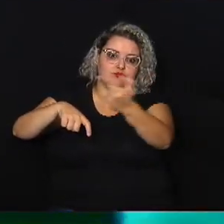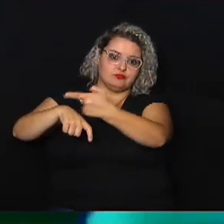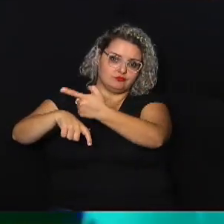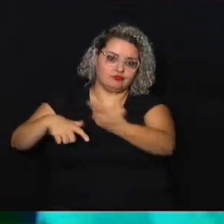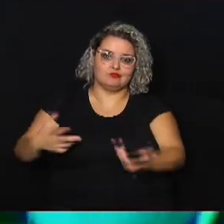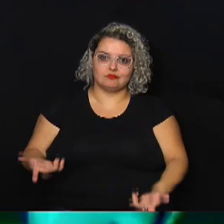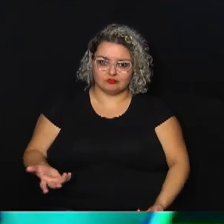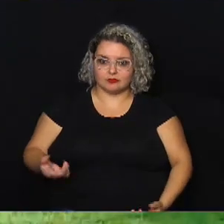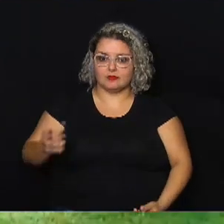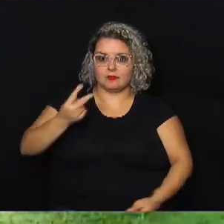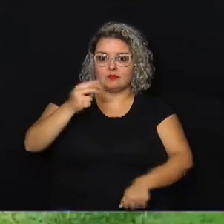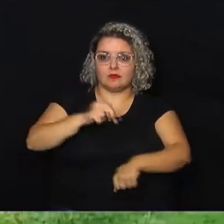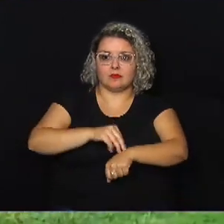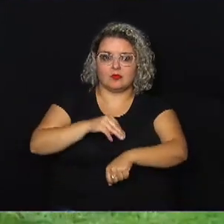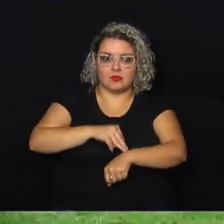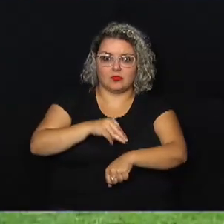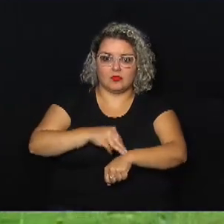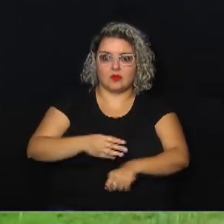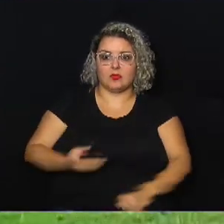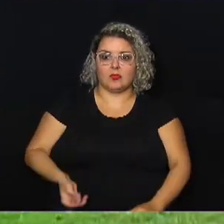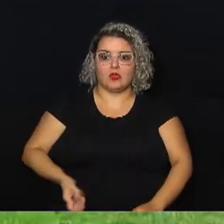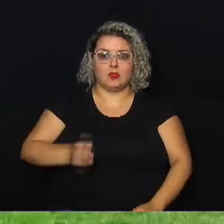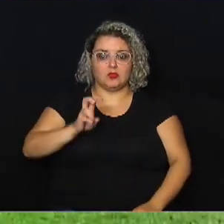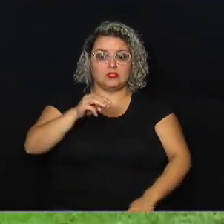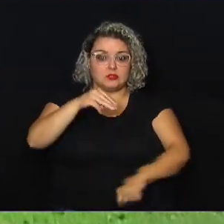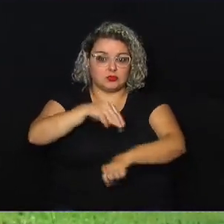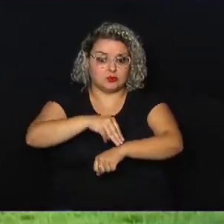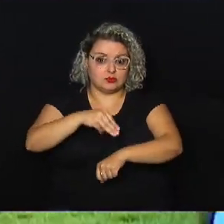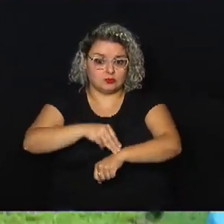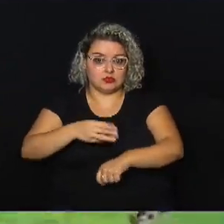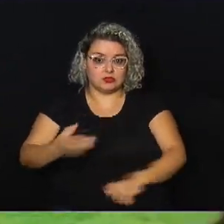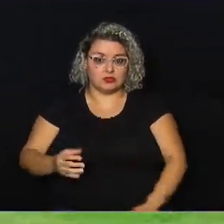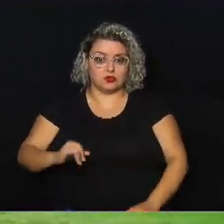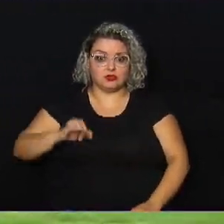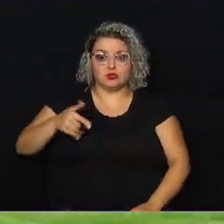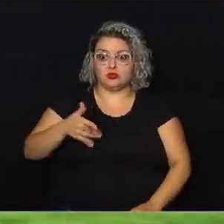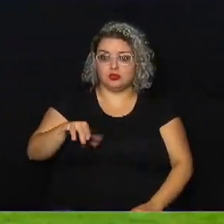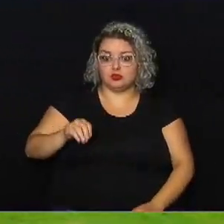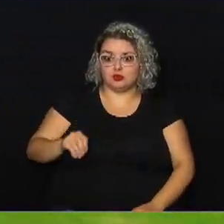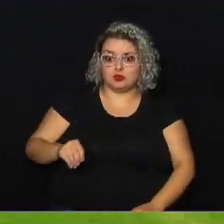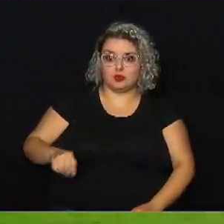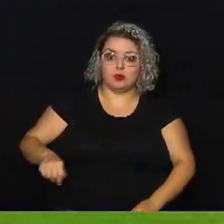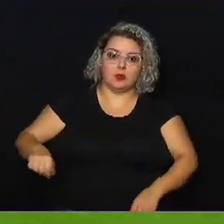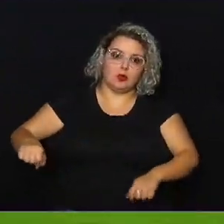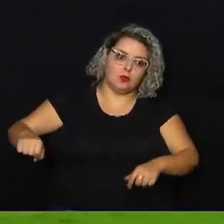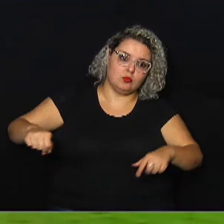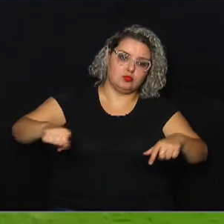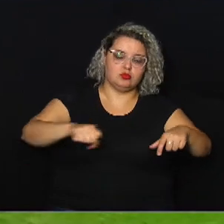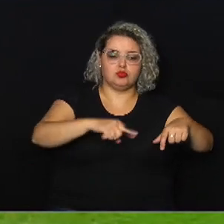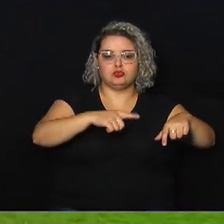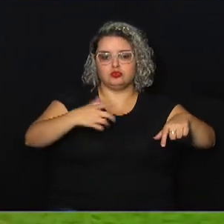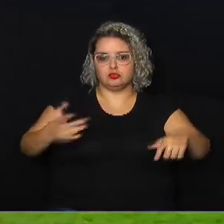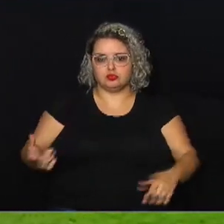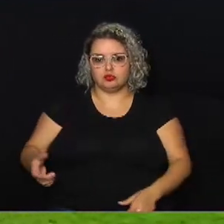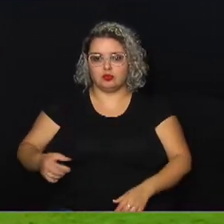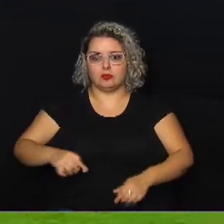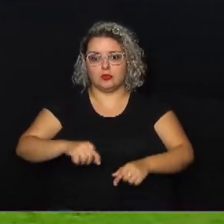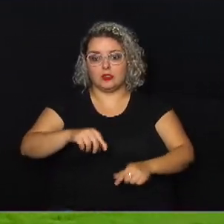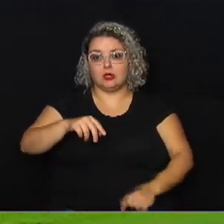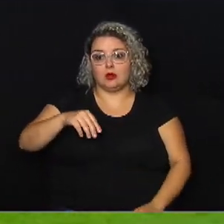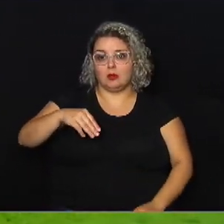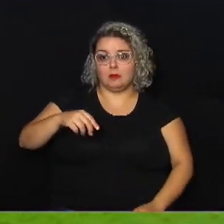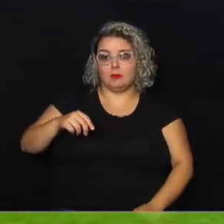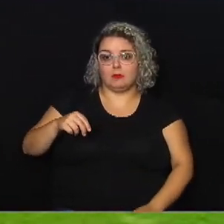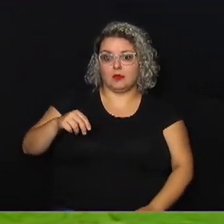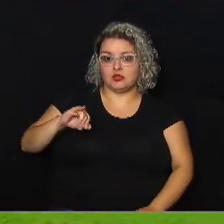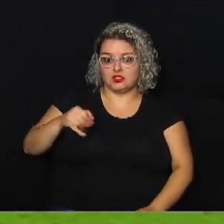segundo tempo, logo aos 5 minutos, o goleiro João Gabriel fez a reposição de bola nos pés de Matheus